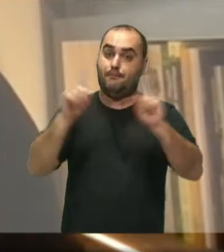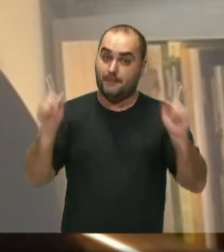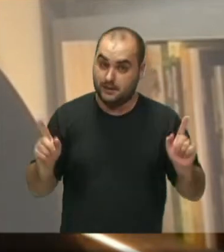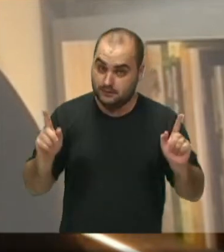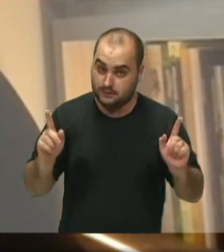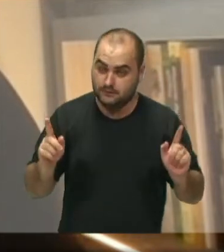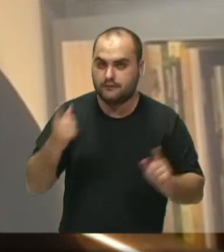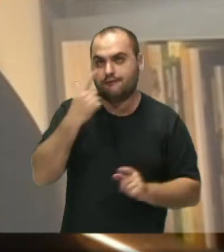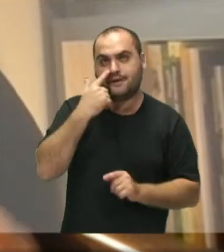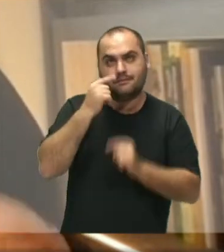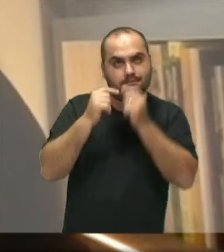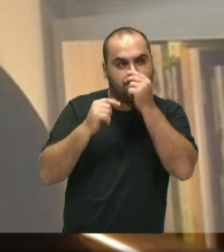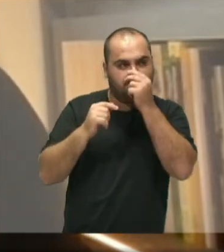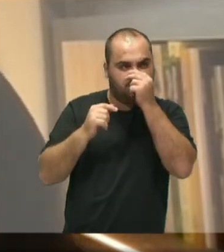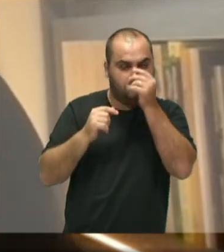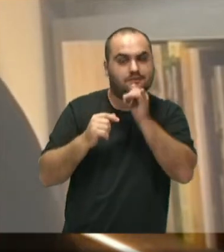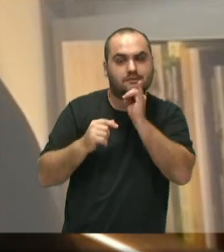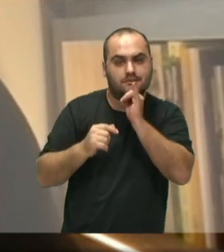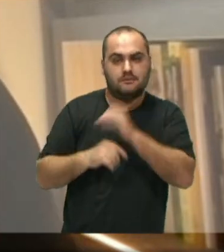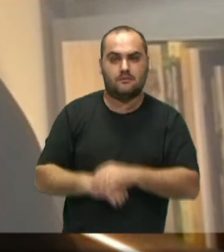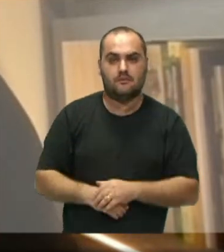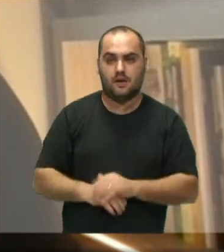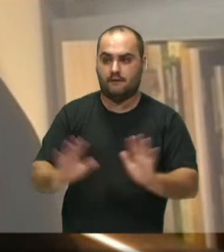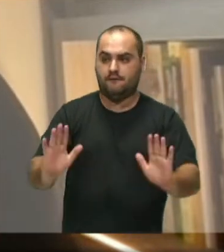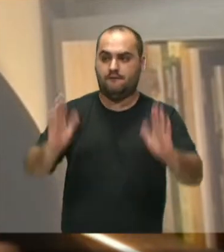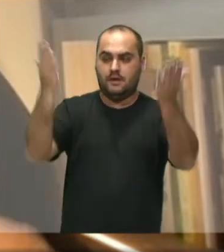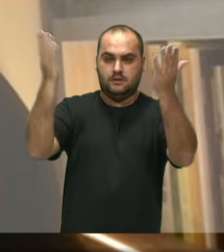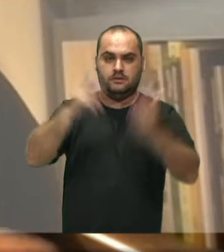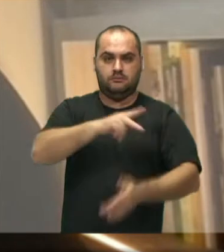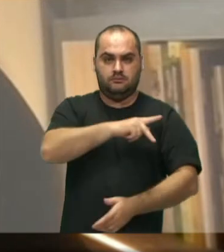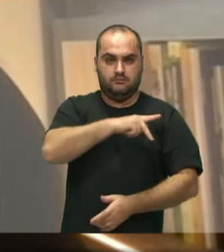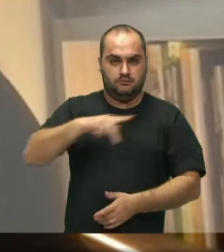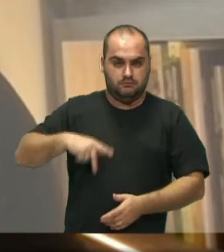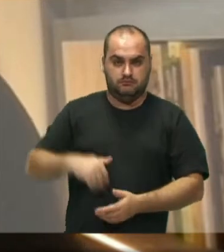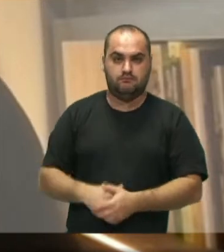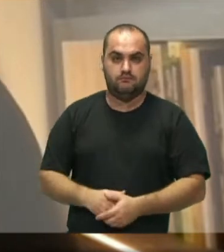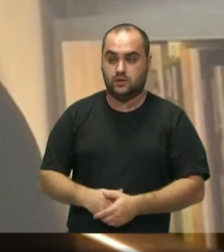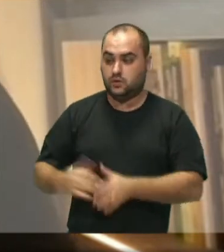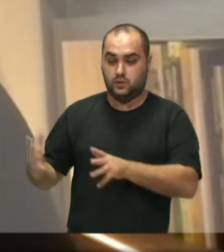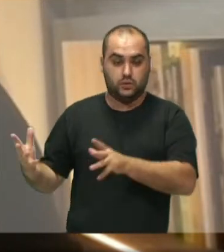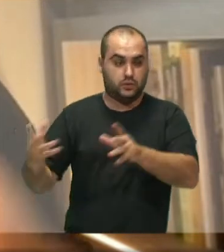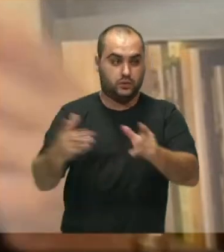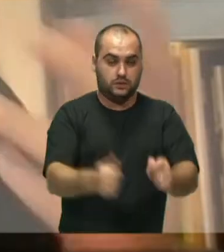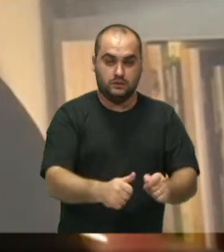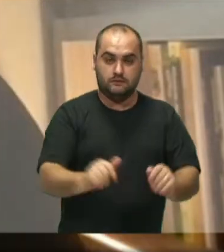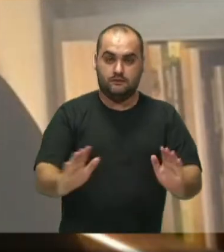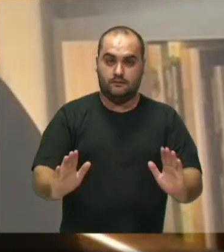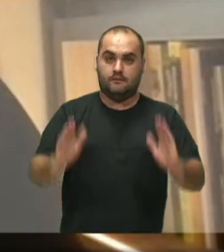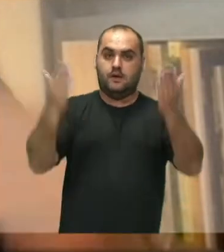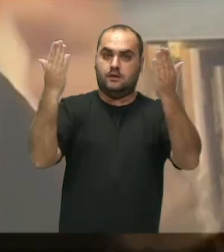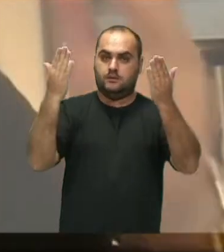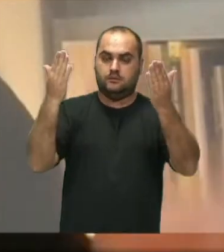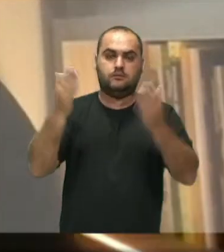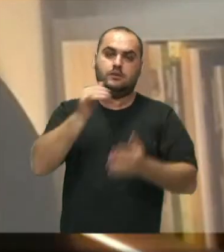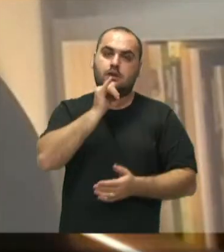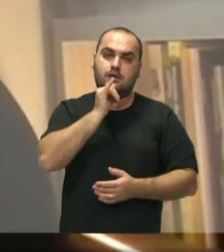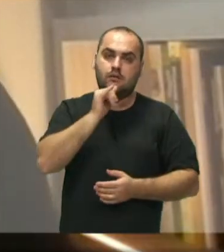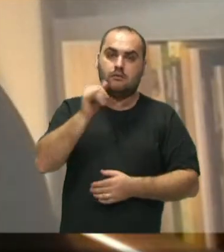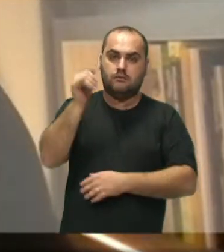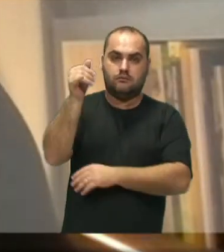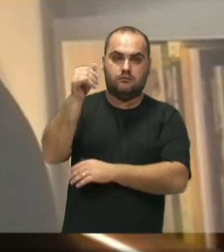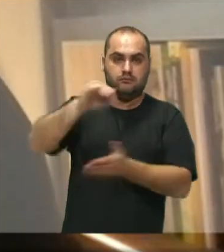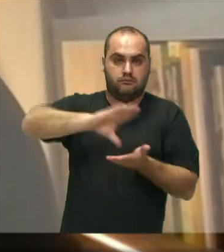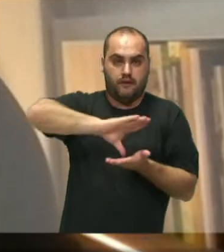você pega por exemplo os nossos eventos públicos todos os eventos públicos do município de Itajaí desde a